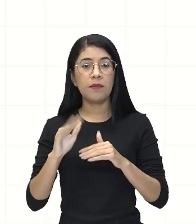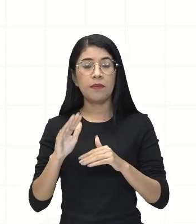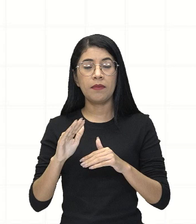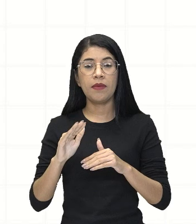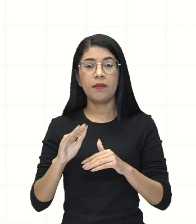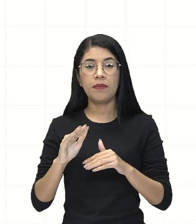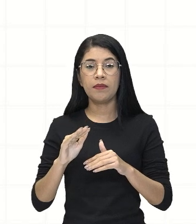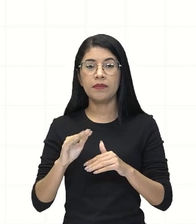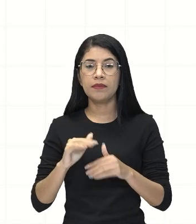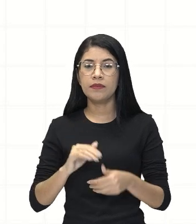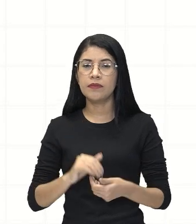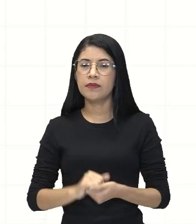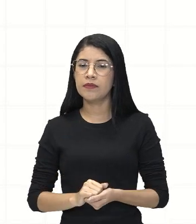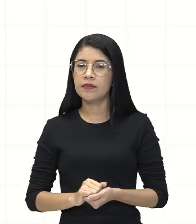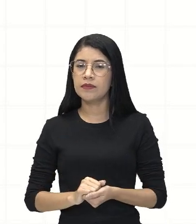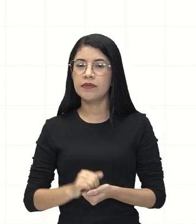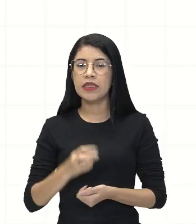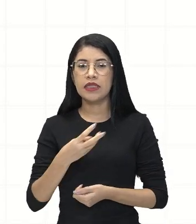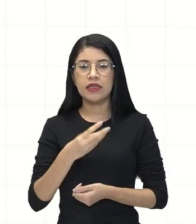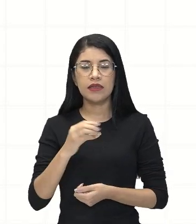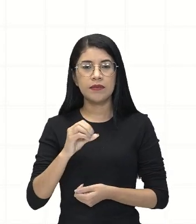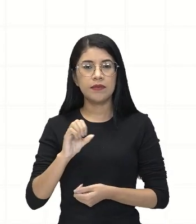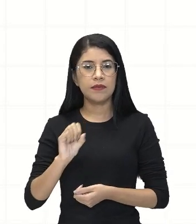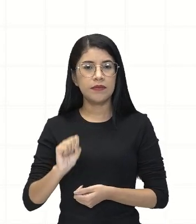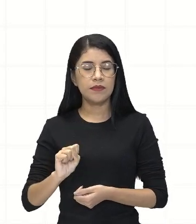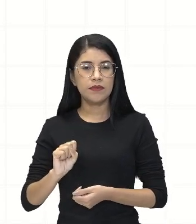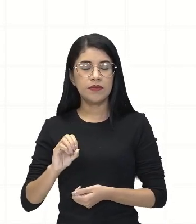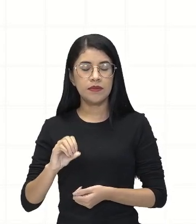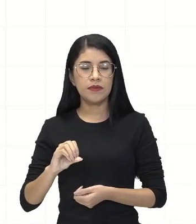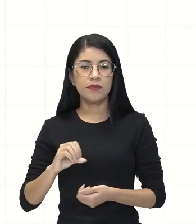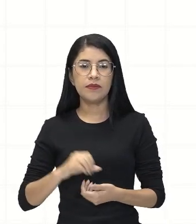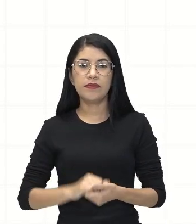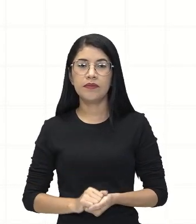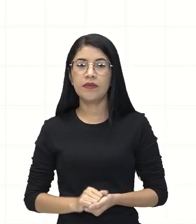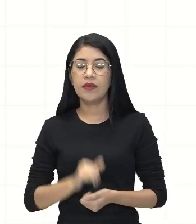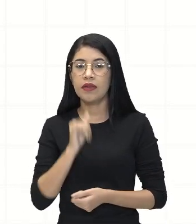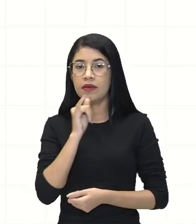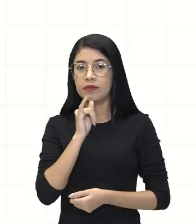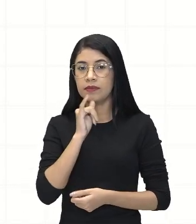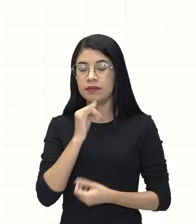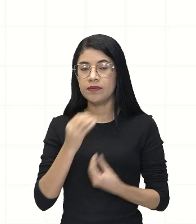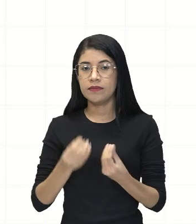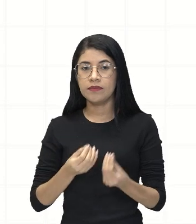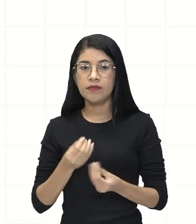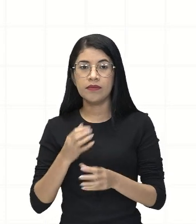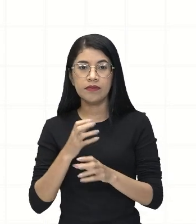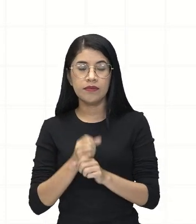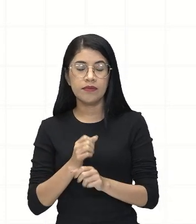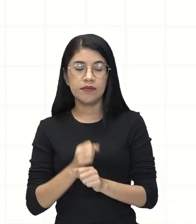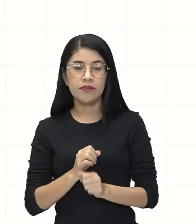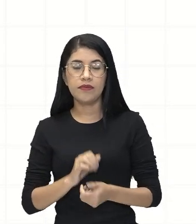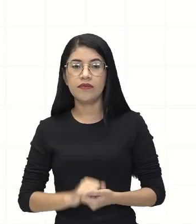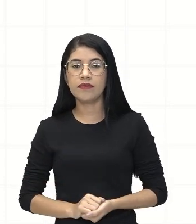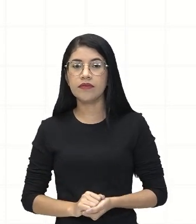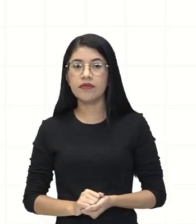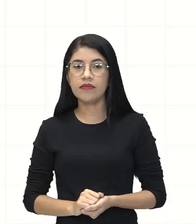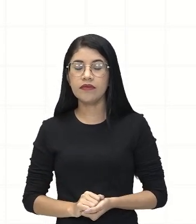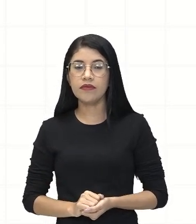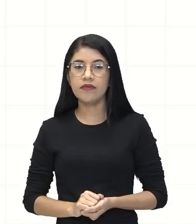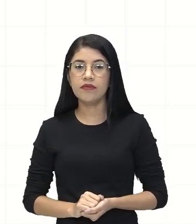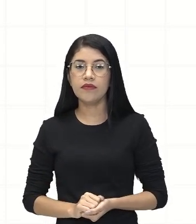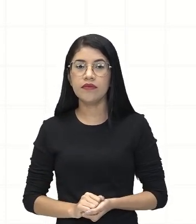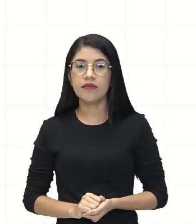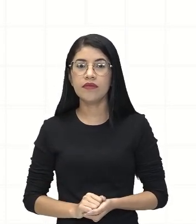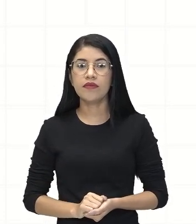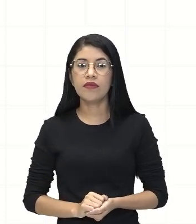que a raiz cúbica de 309. Vamos para uns exemplos. E agora? Observe aqui